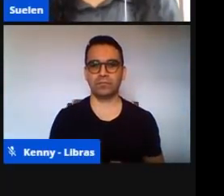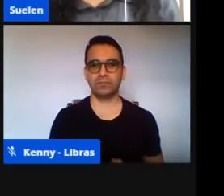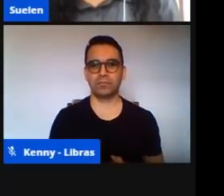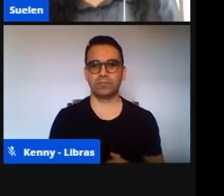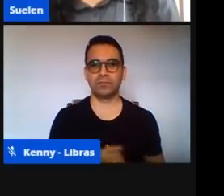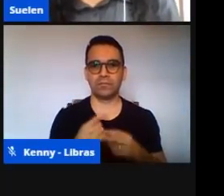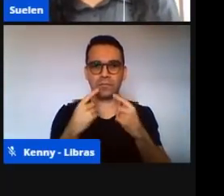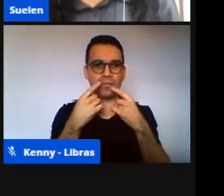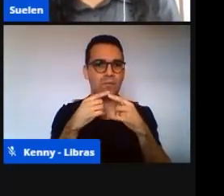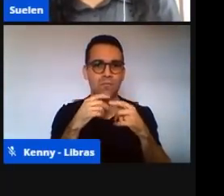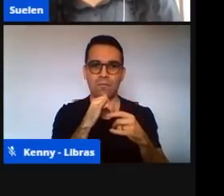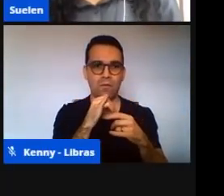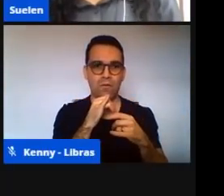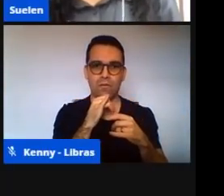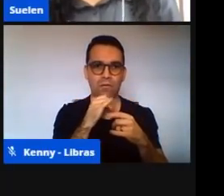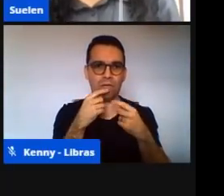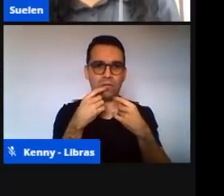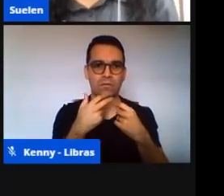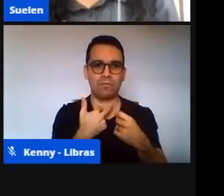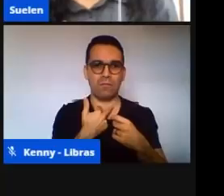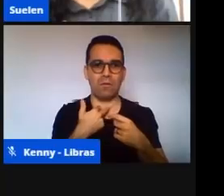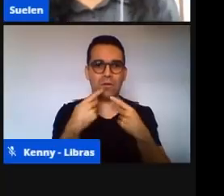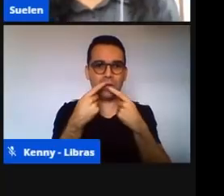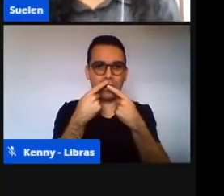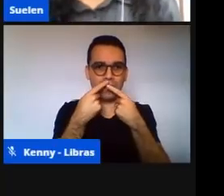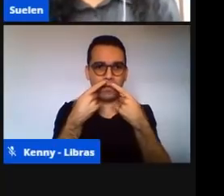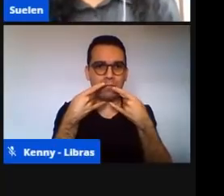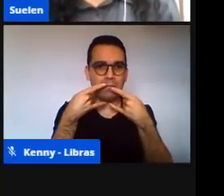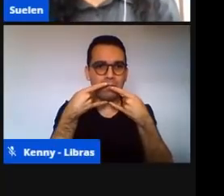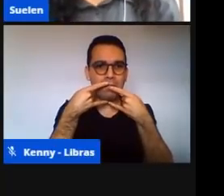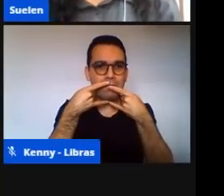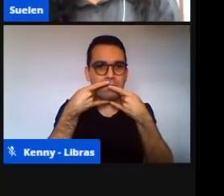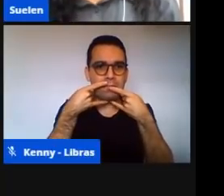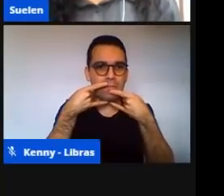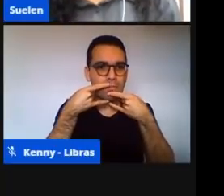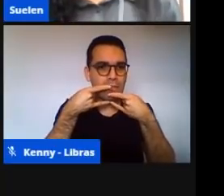da frente da máscara e tocar somente no elástico. Então,